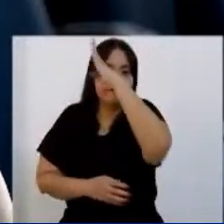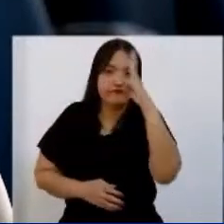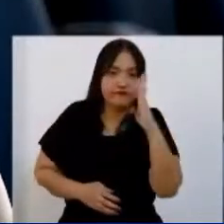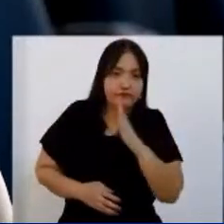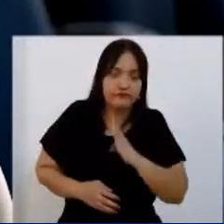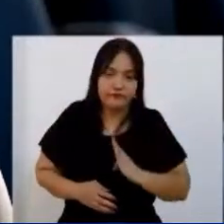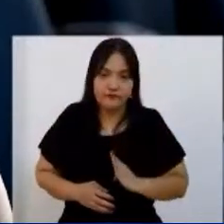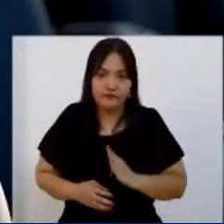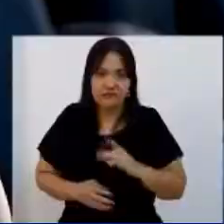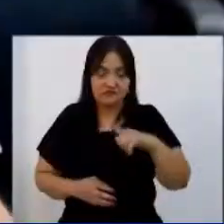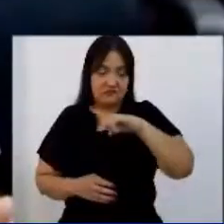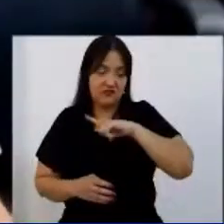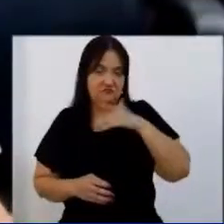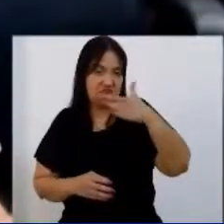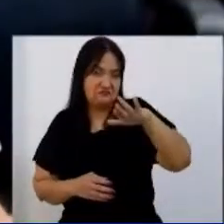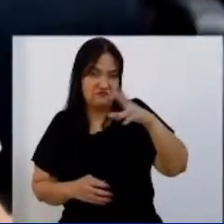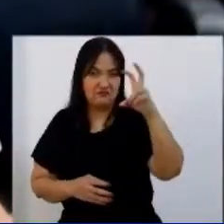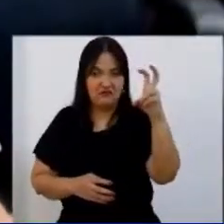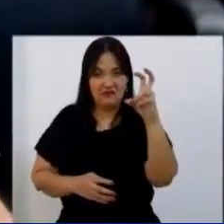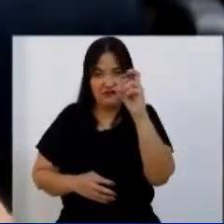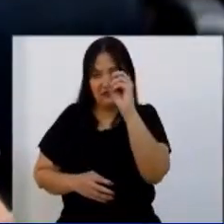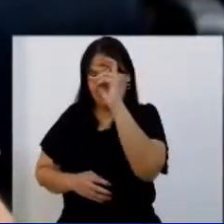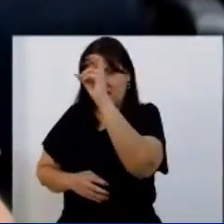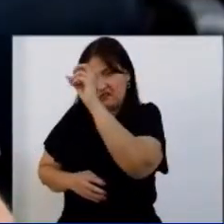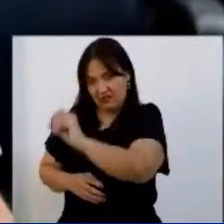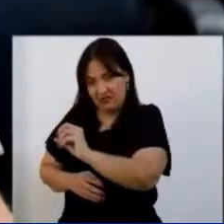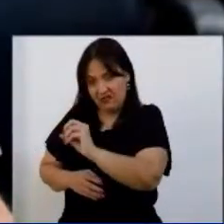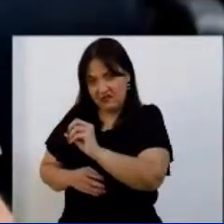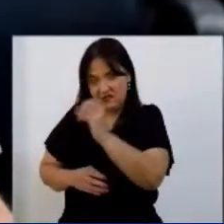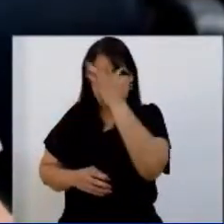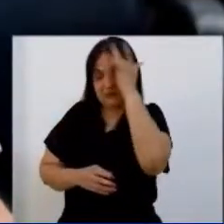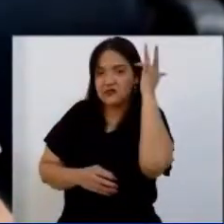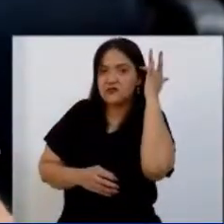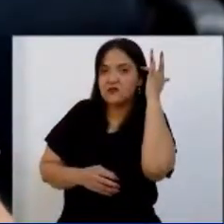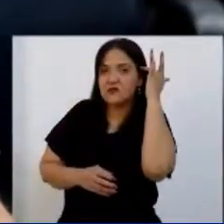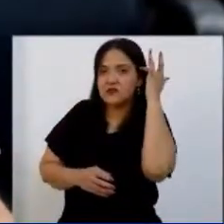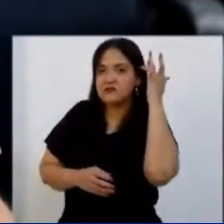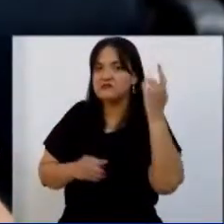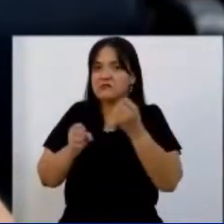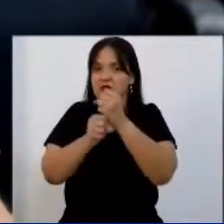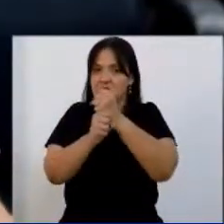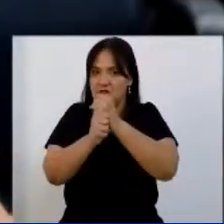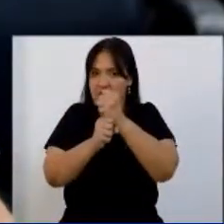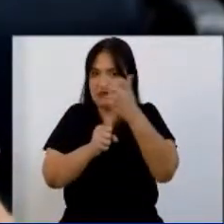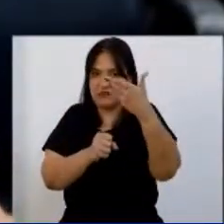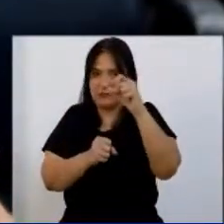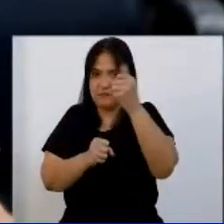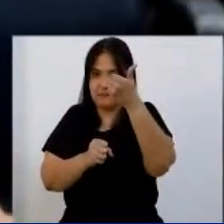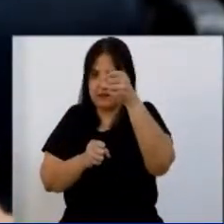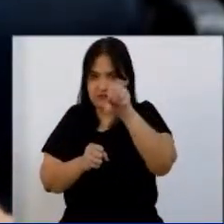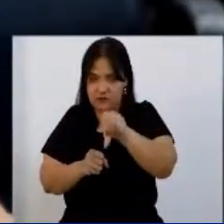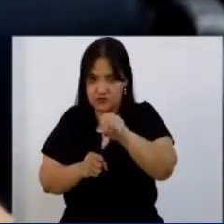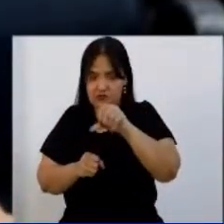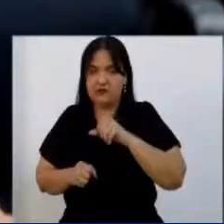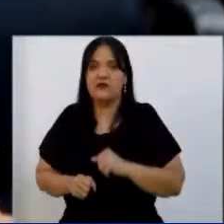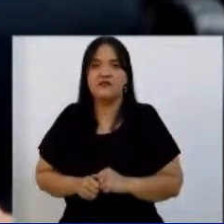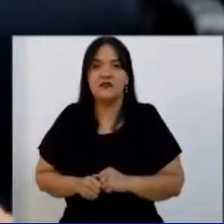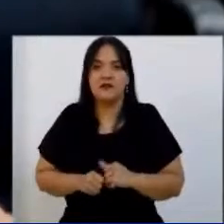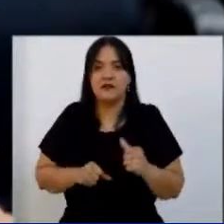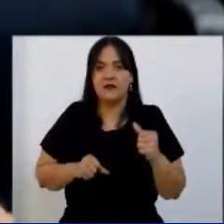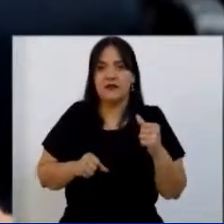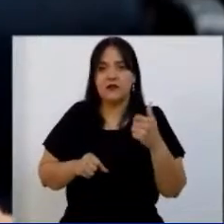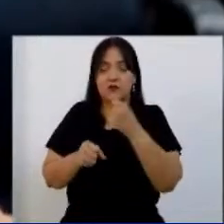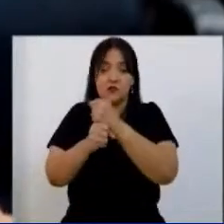público nacional. Então a gente saiu de mais ou menos em torno de 500 participantes que a gente tinha no